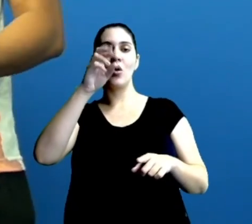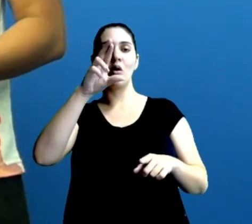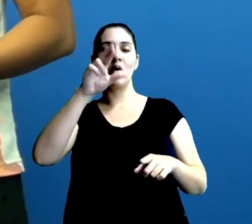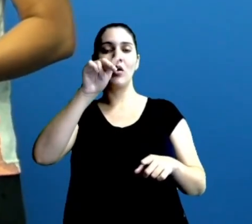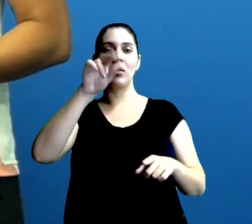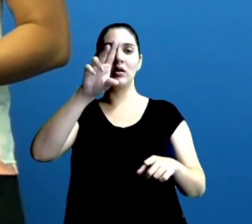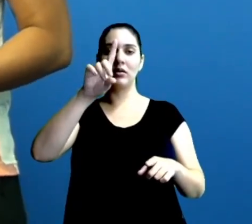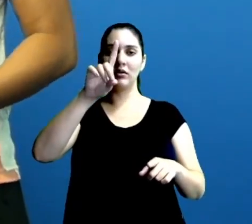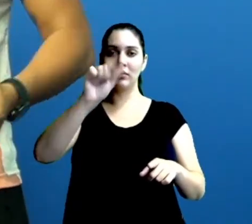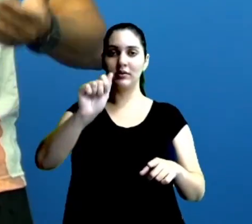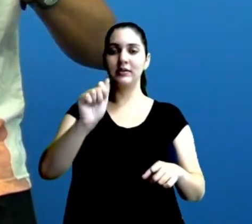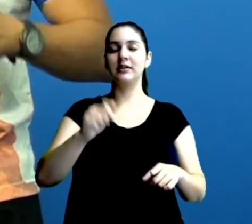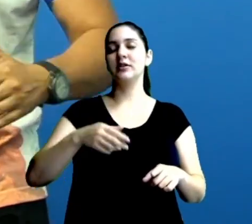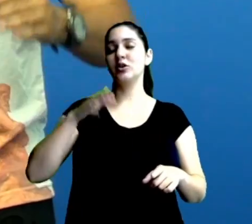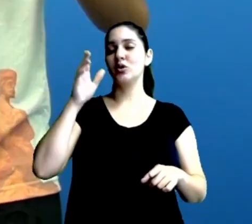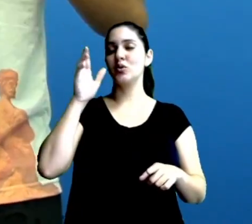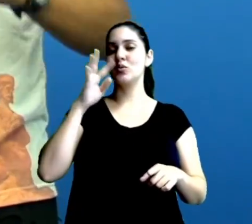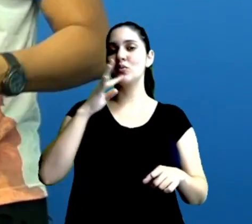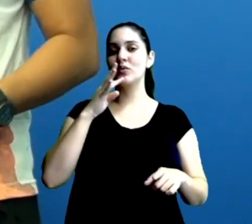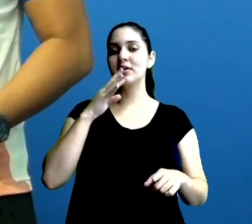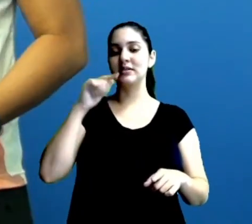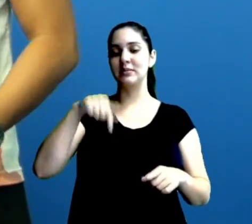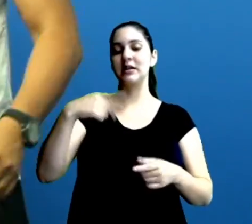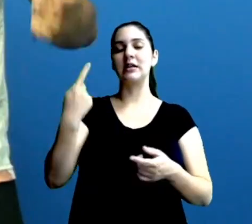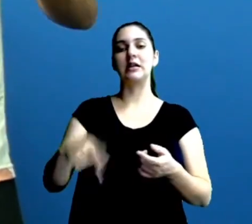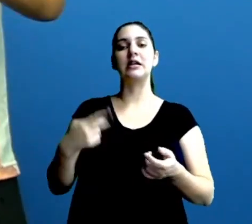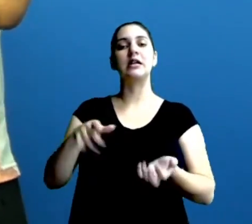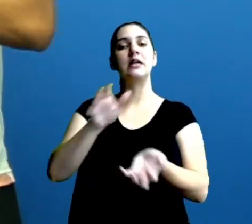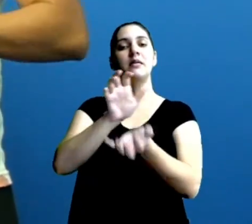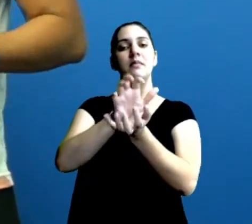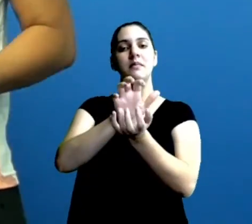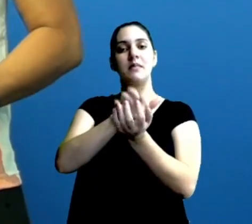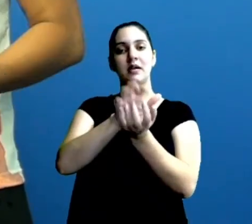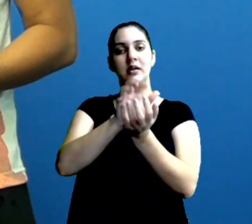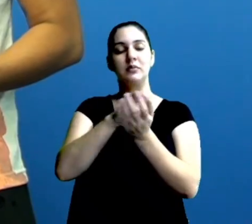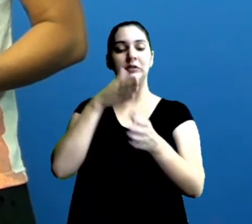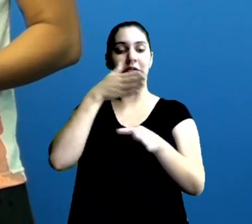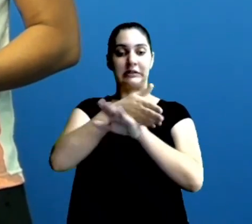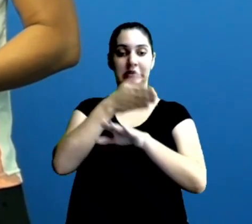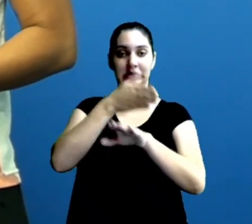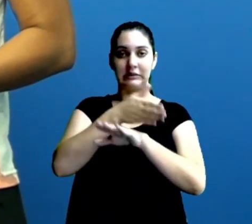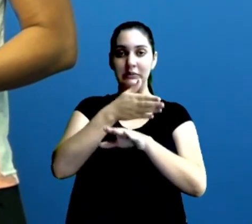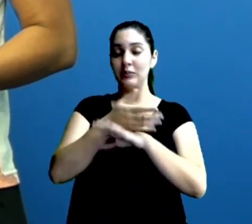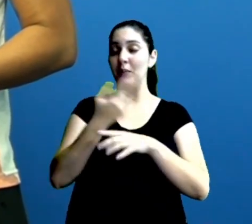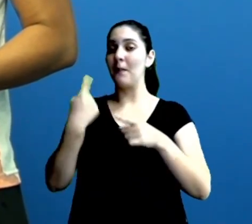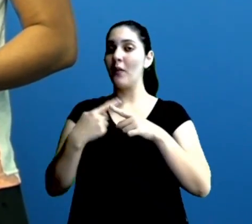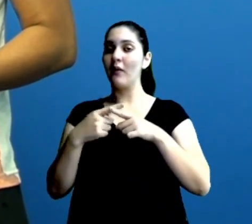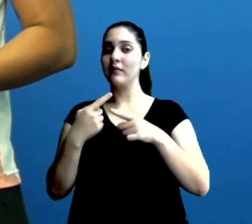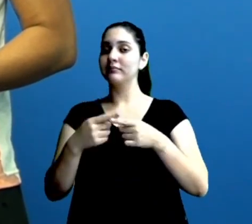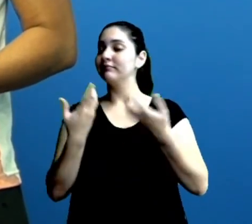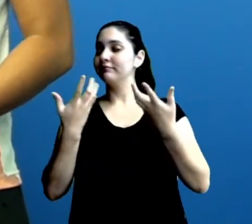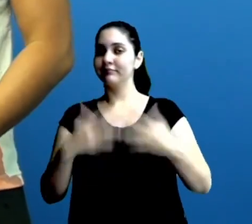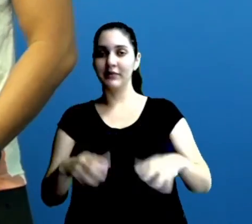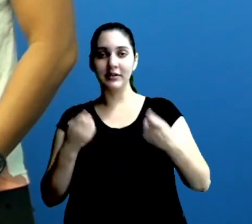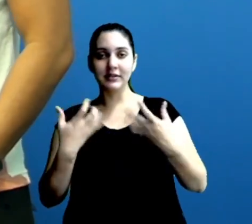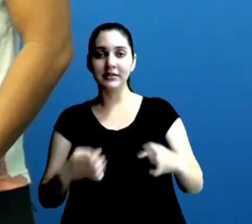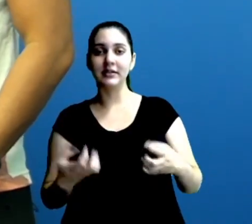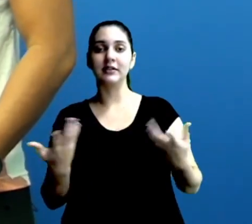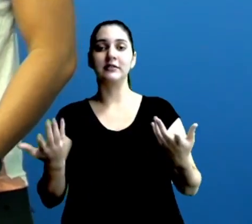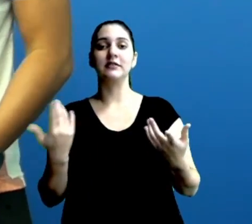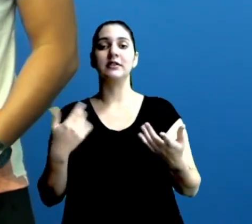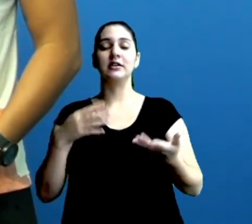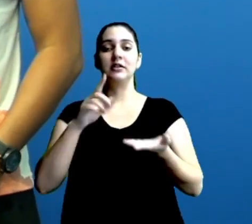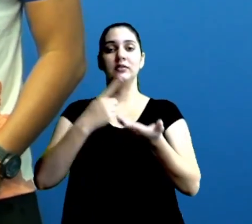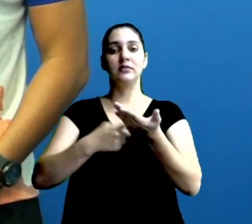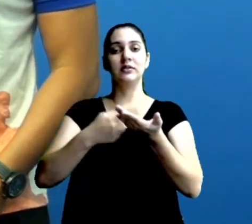principalmente nós aqui de Pernambuco, né, que teve invasões holandesas também, por não aceitar o Tratado de Tordesilhas. Ok? E aí,